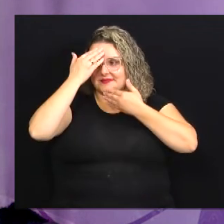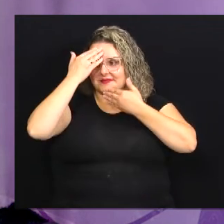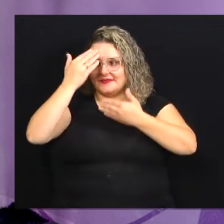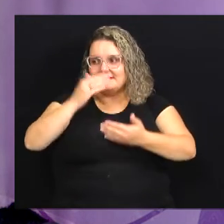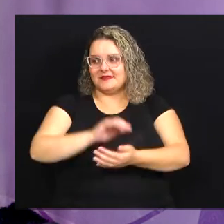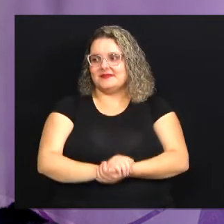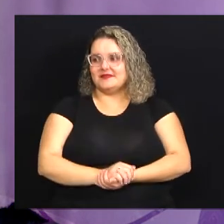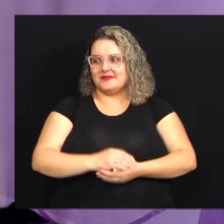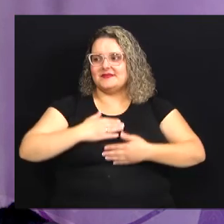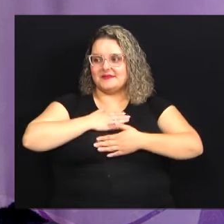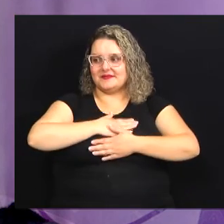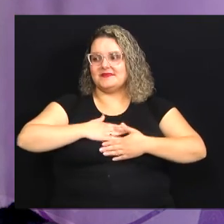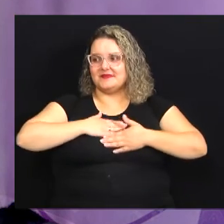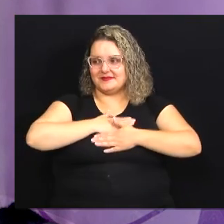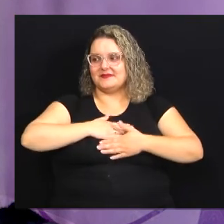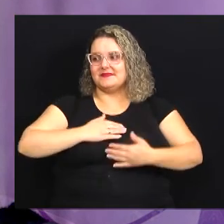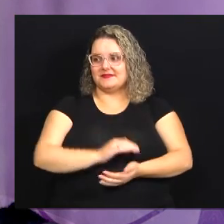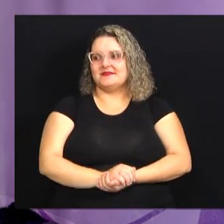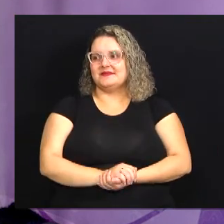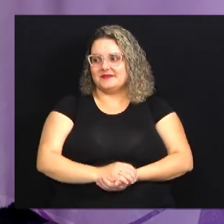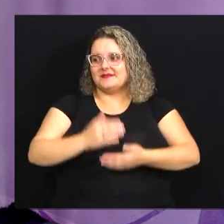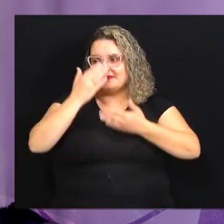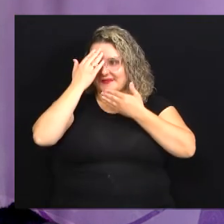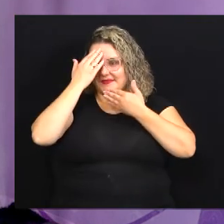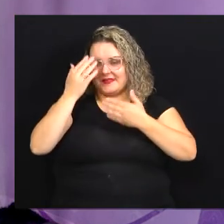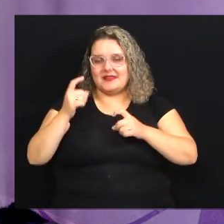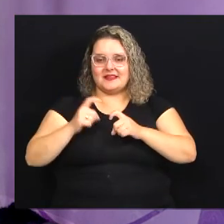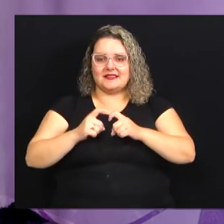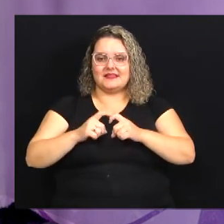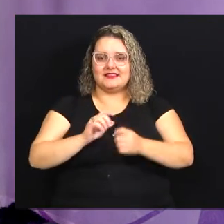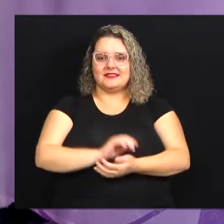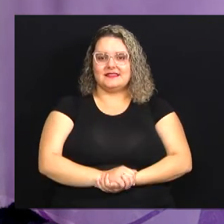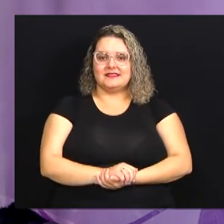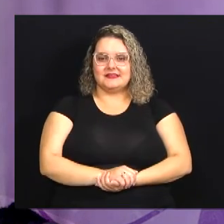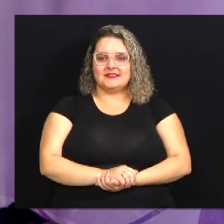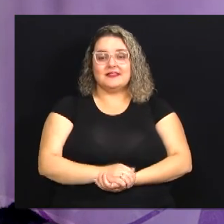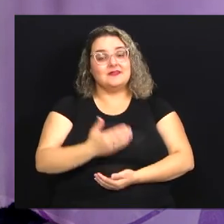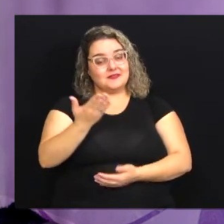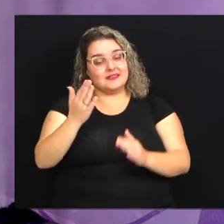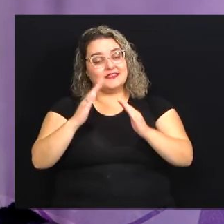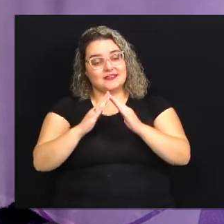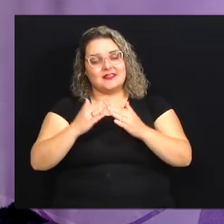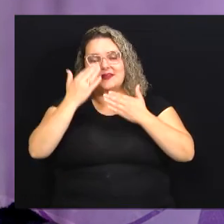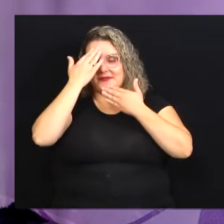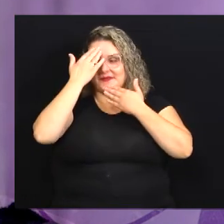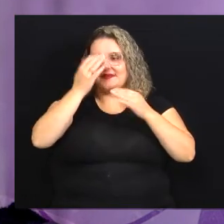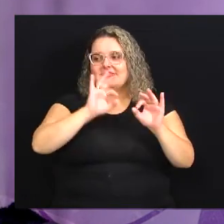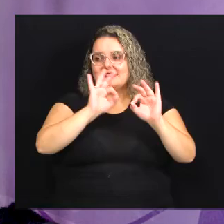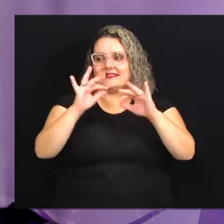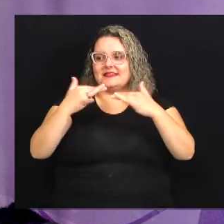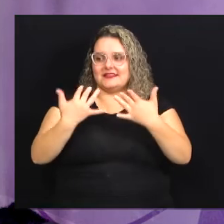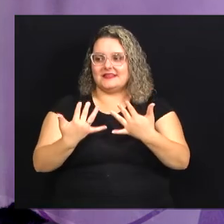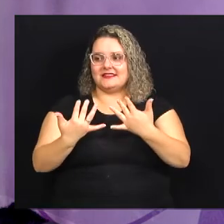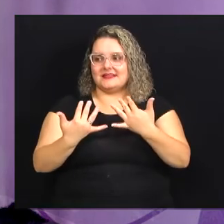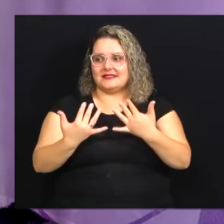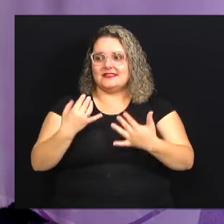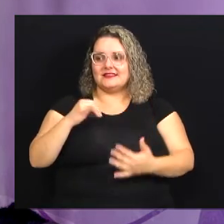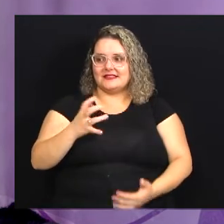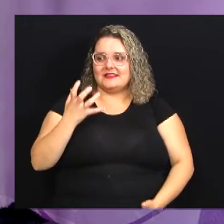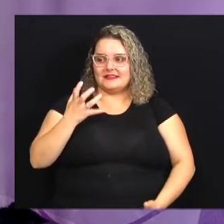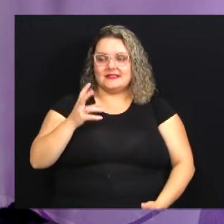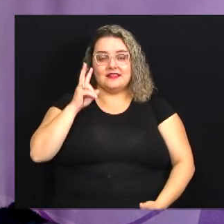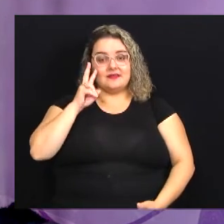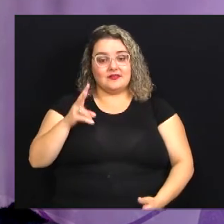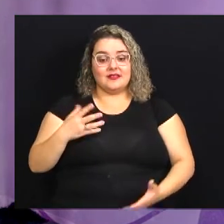Valeu, obrigada, foi um prazer, viu? Muito obrigada, doutora. E a você de casa também, muito obrigada pela companhia e audiência.